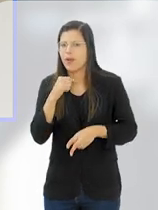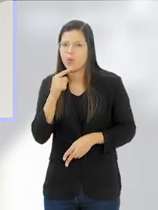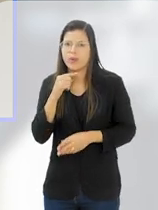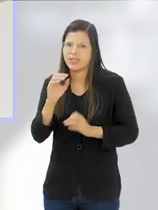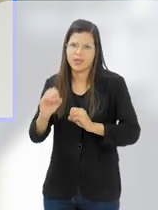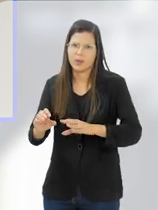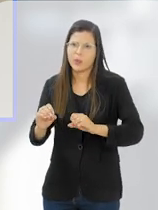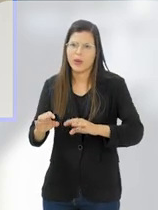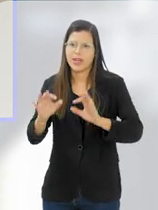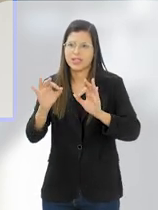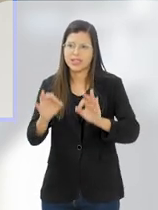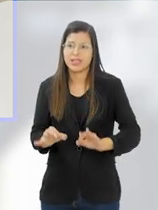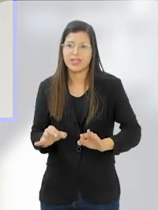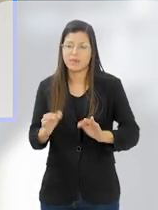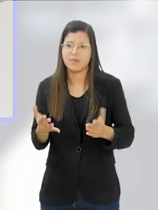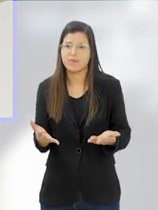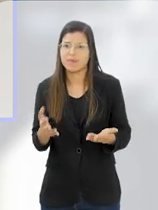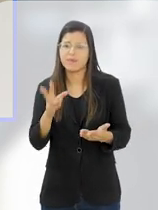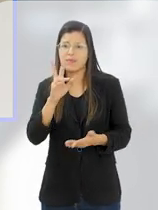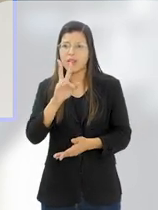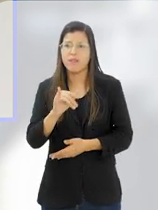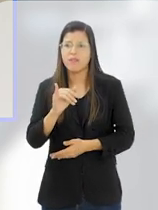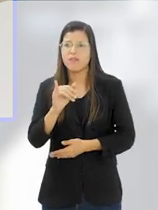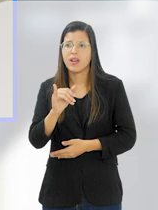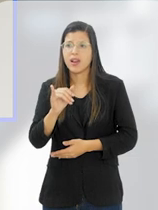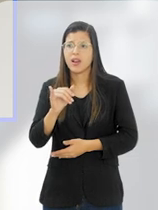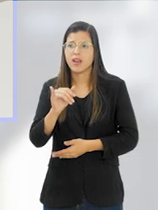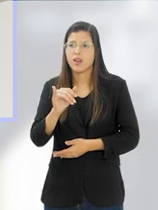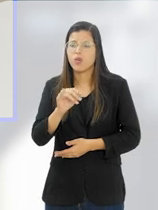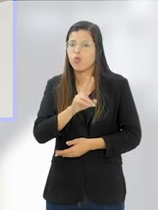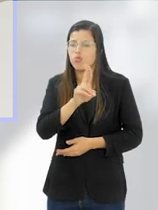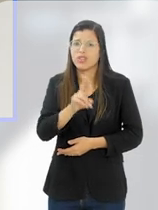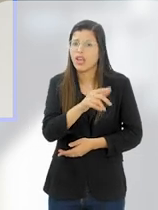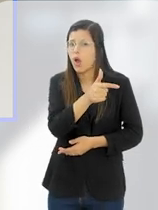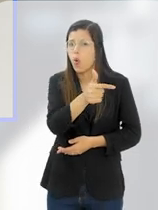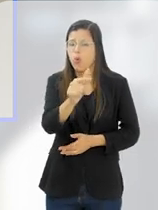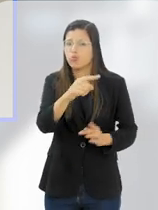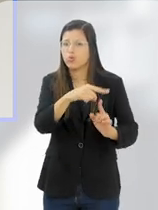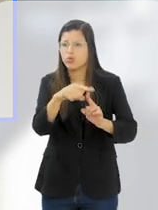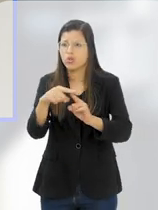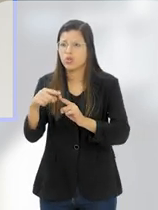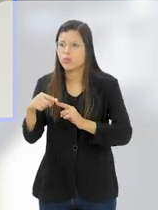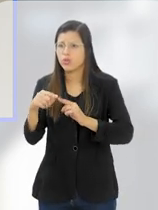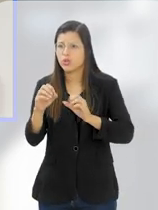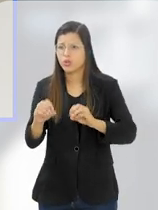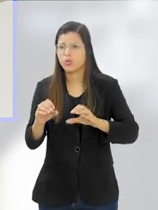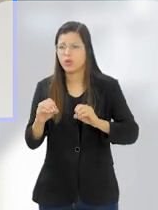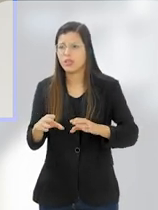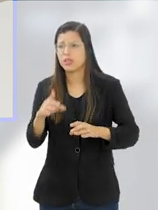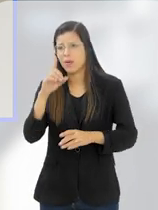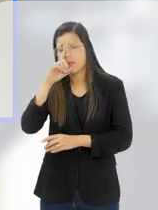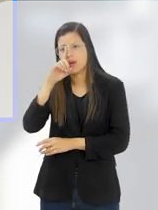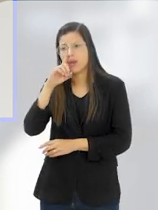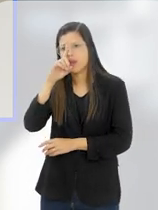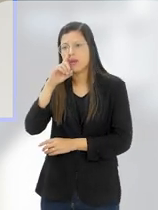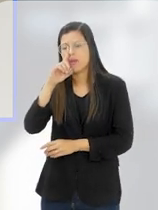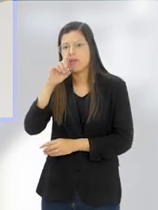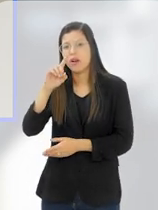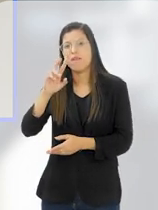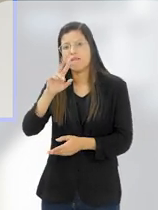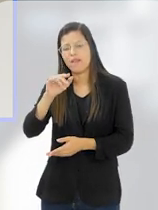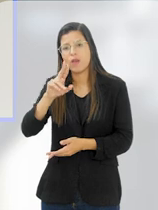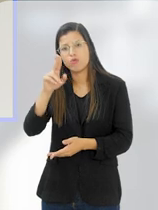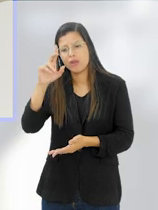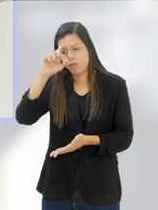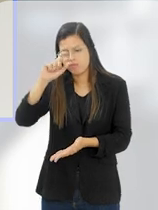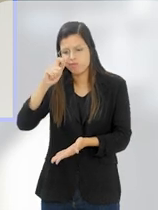conseguir educá-lo corretamente. Vai apelar muitas vezes para formas de educação que são nocivas, por exemplo, como